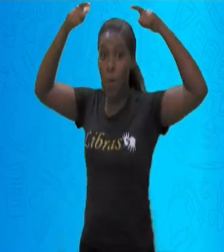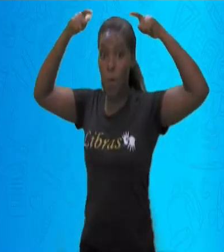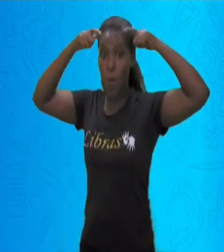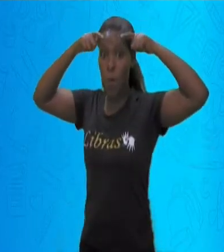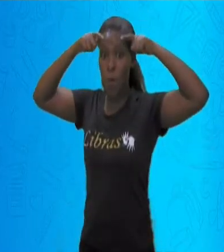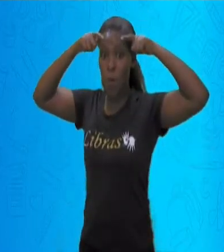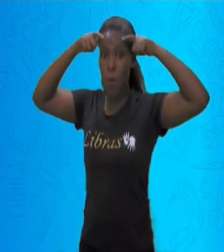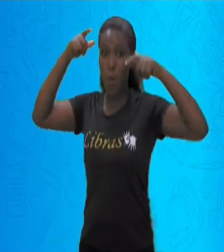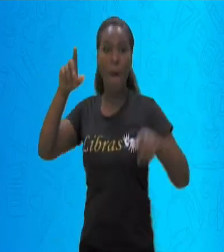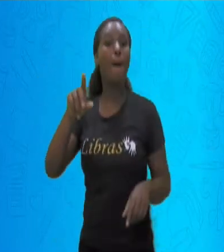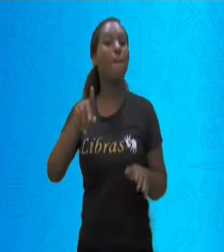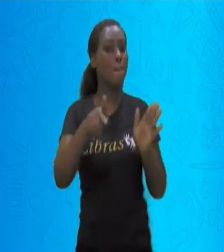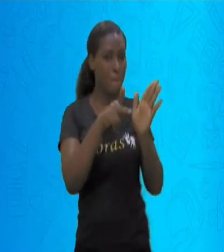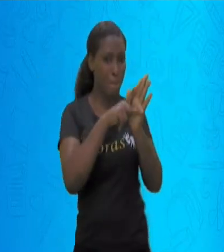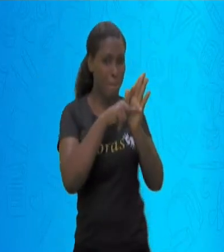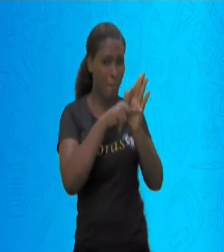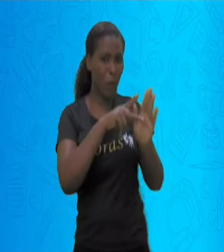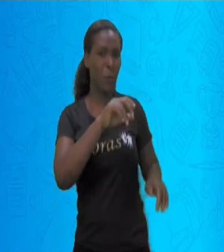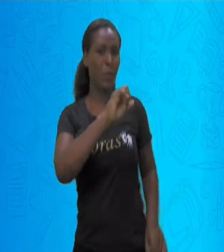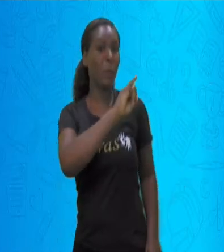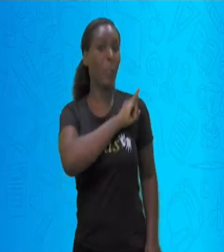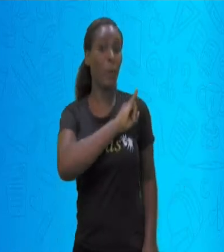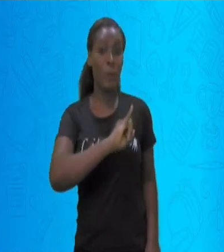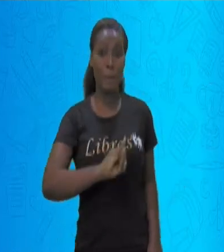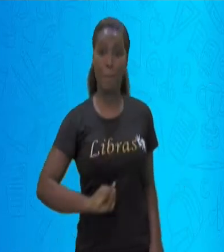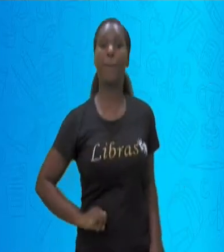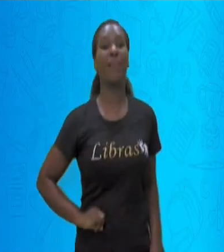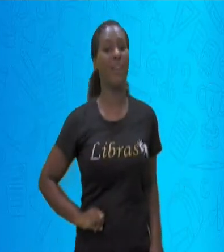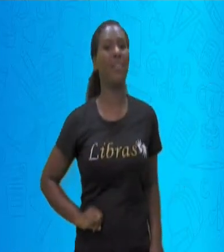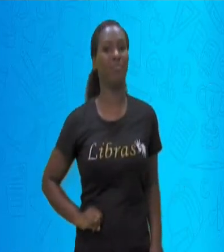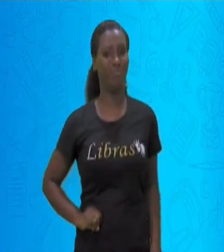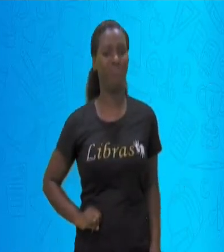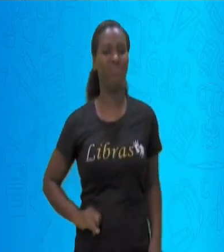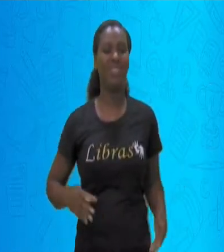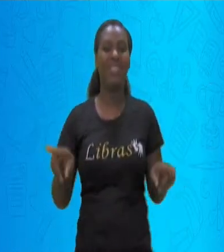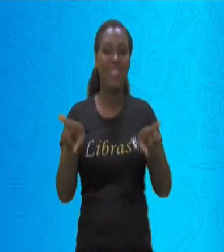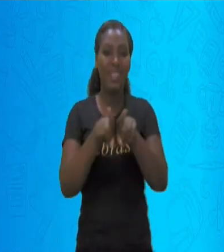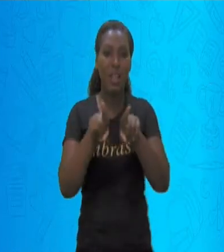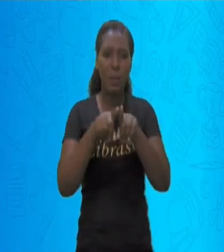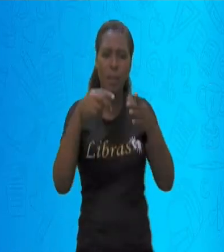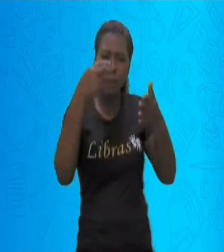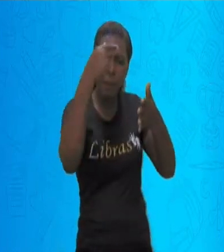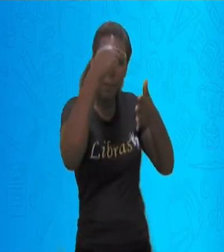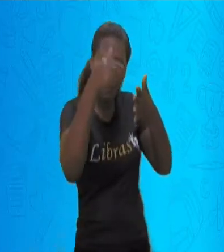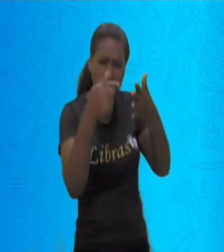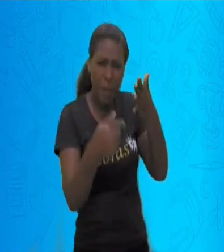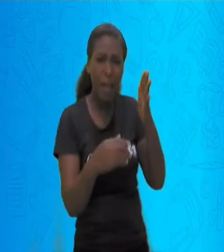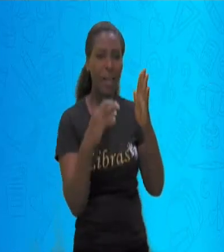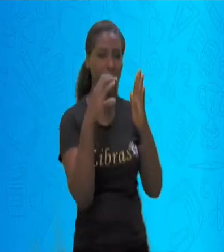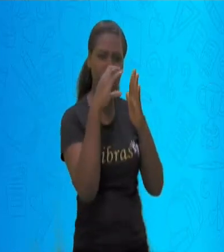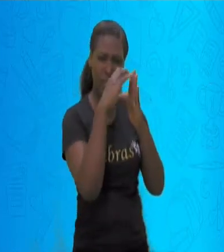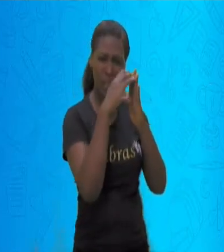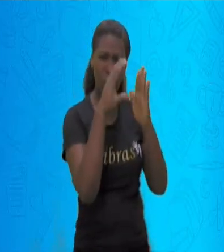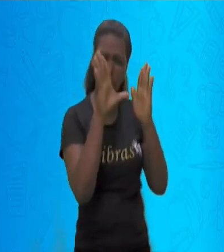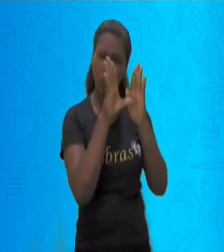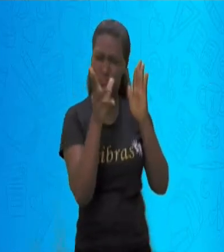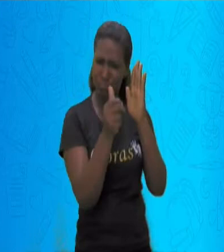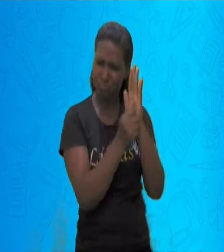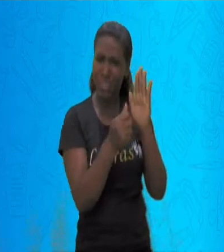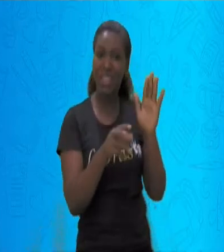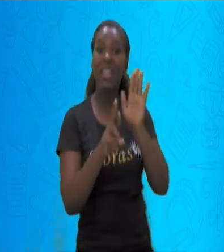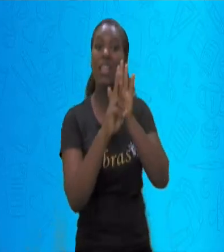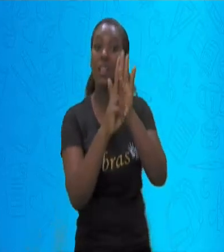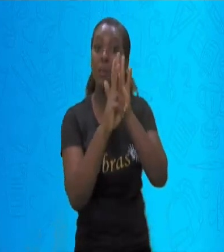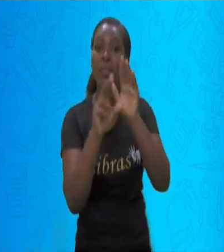vários outros símbolos que representavam a bandeira do Brasil. Olha só, essa era uma das bandeiras no início do